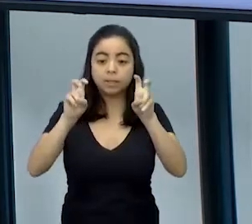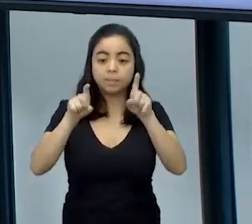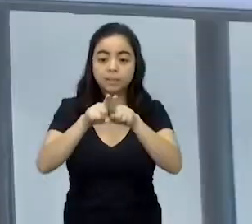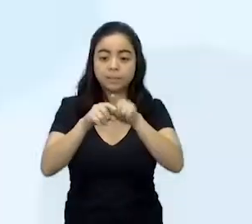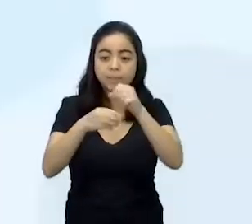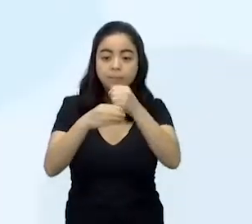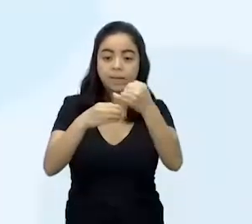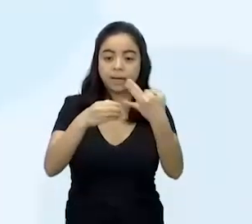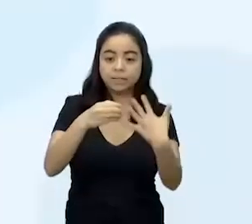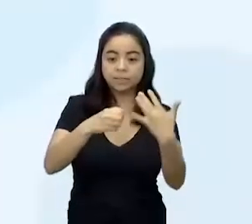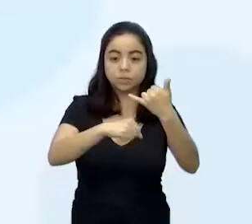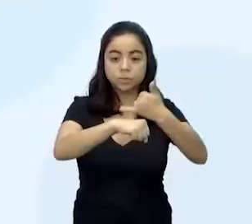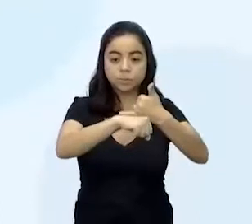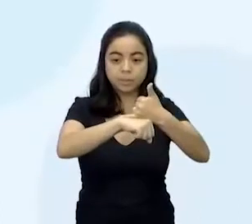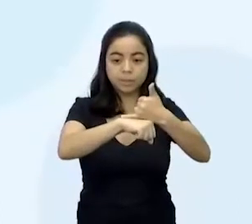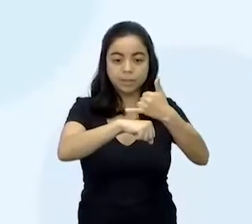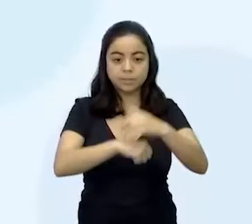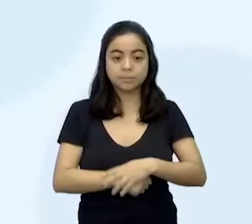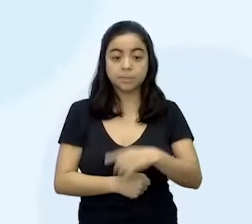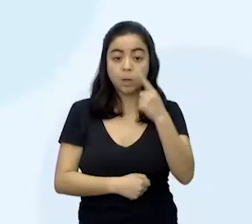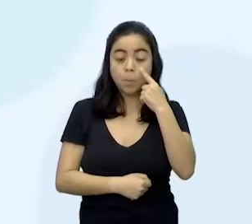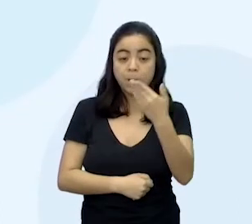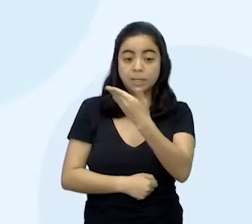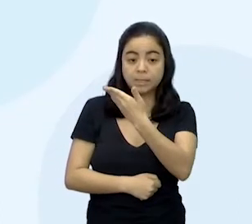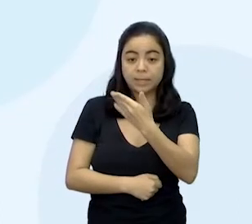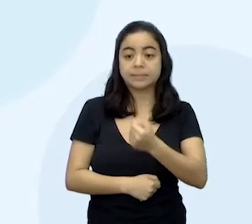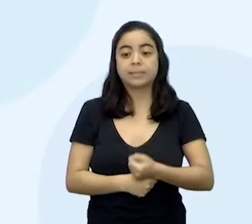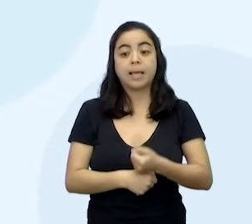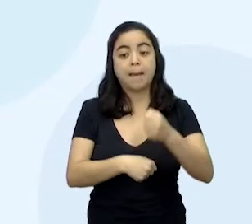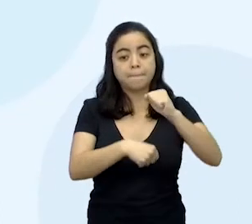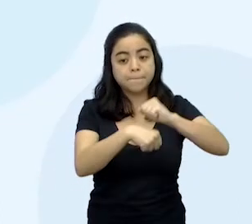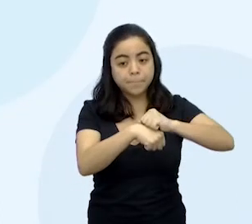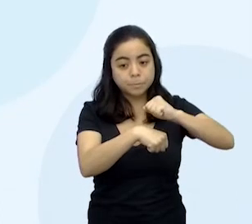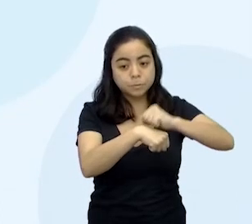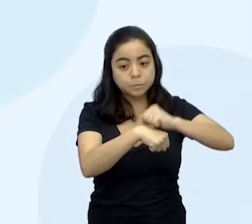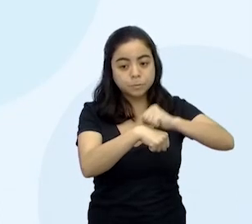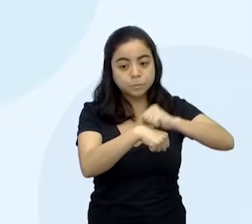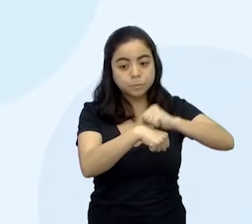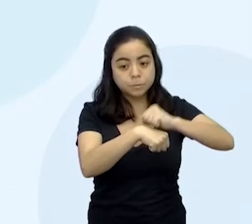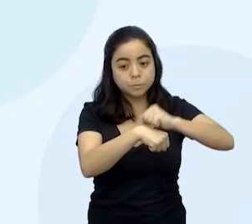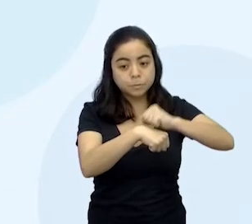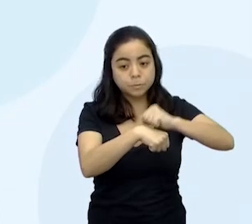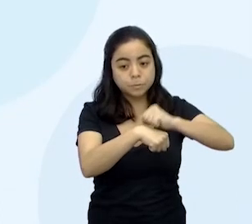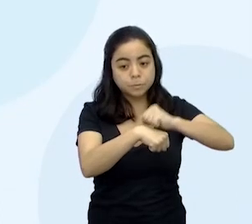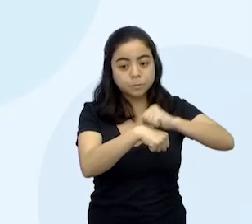dos metais. Então, geralmente, os metais, eles formam sólidos cristalinos,